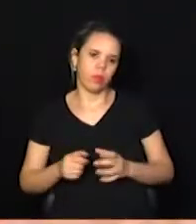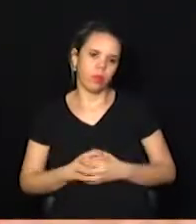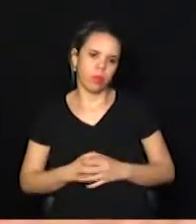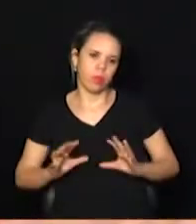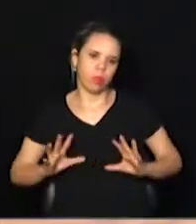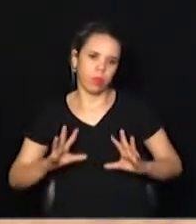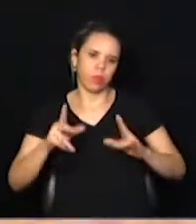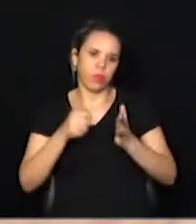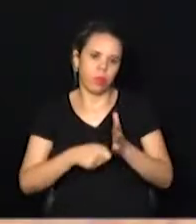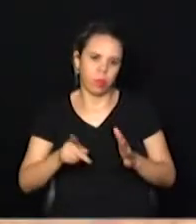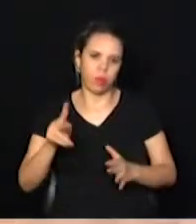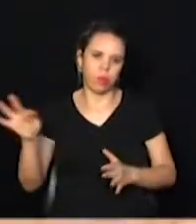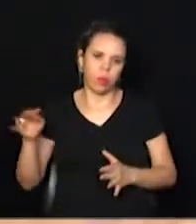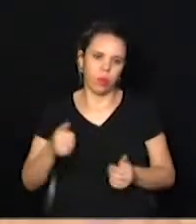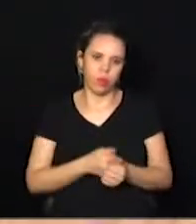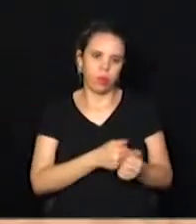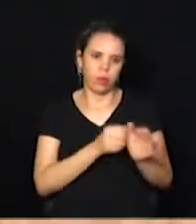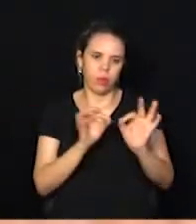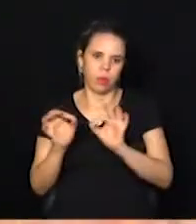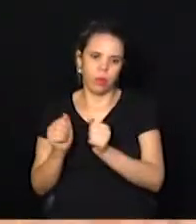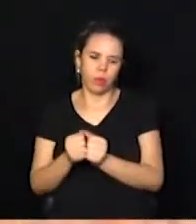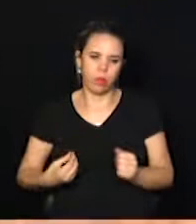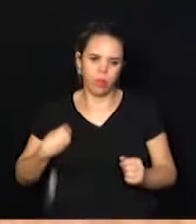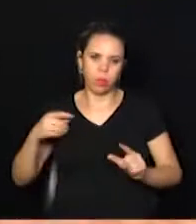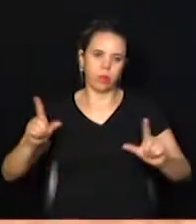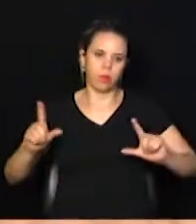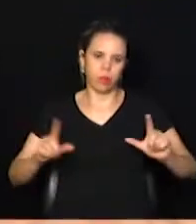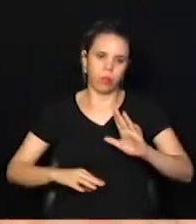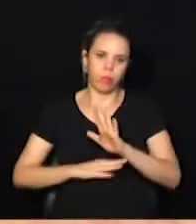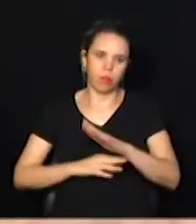a militância do PT que também nos acompanha ao vivo pela TV Câmara.